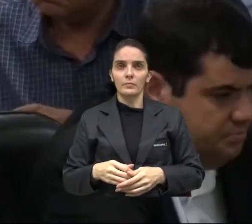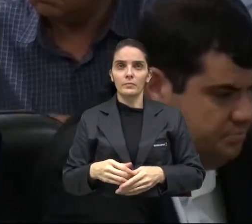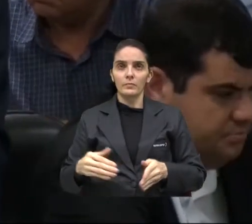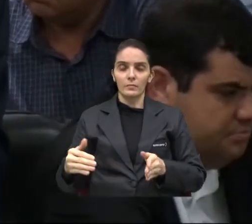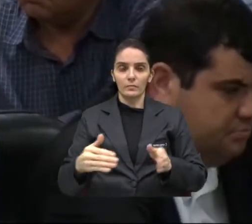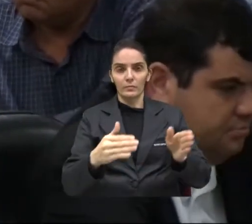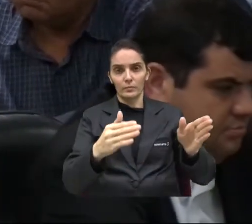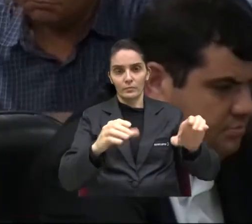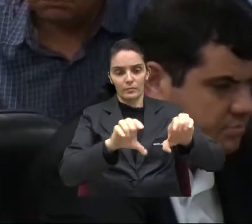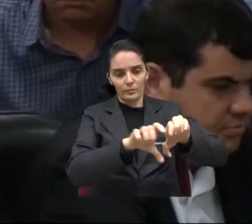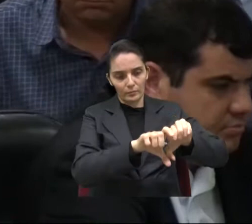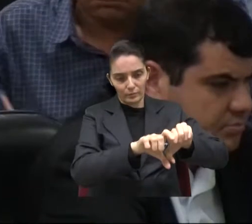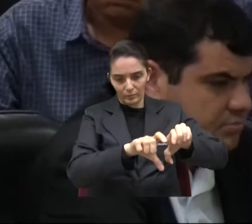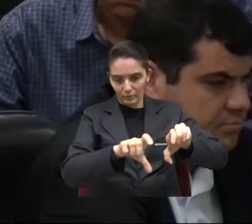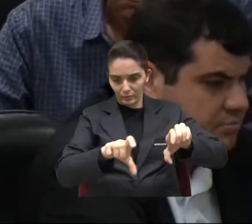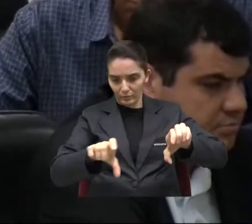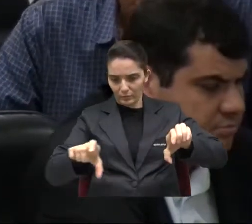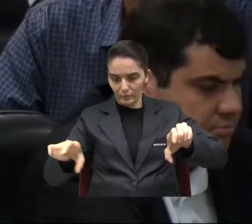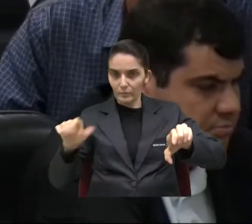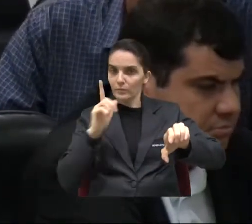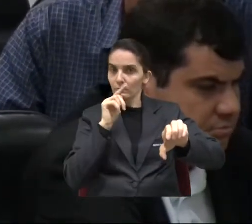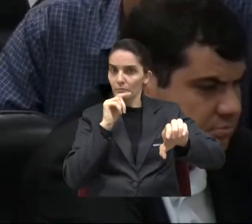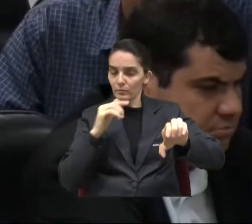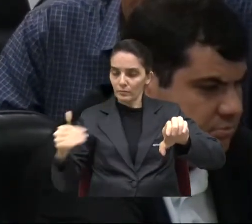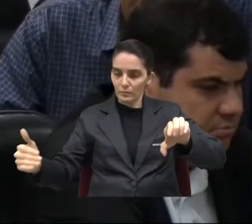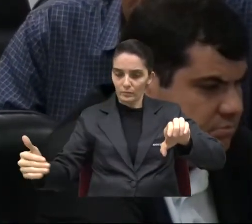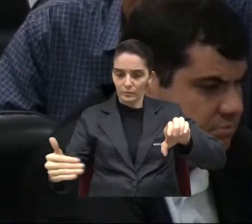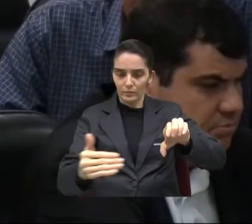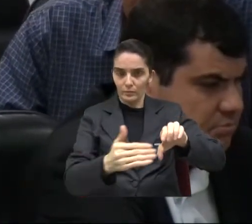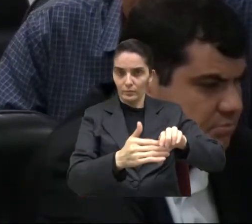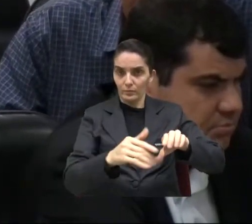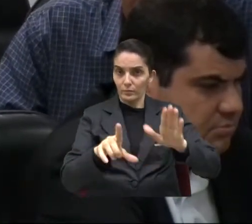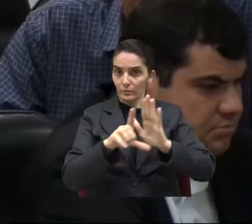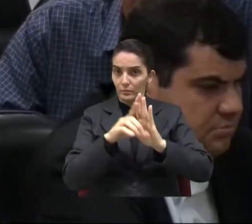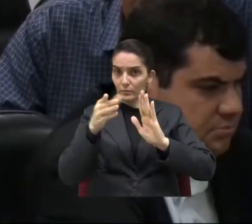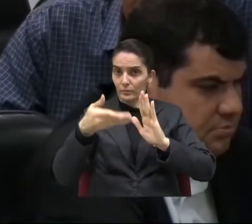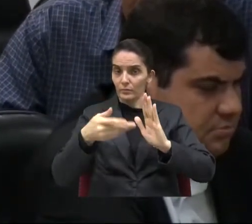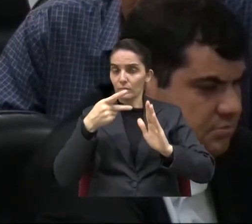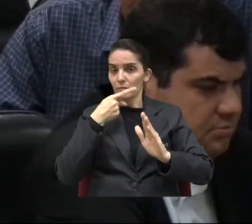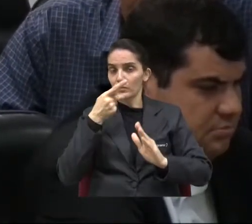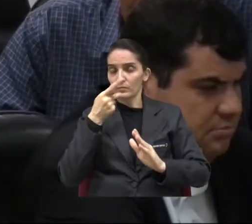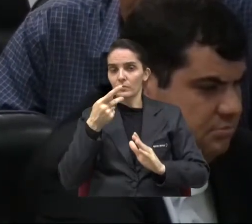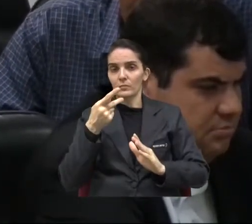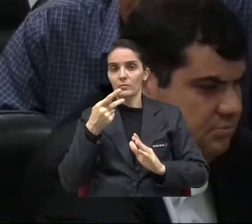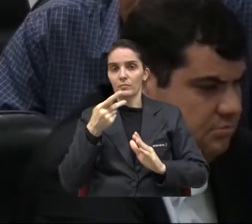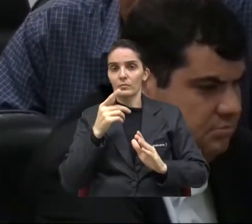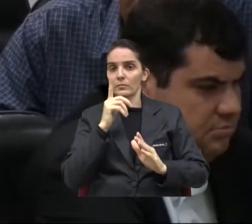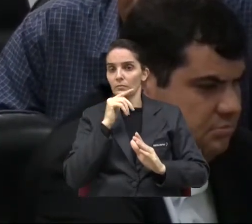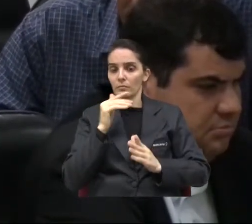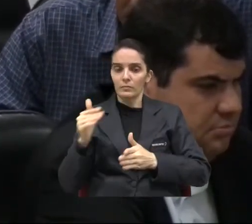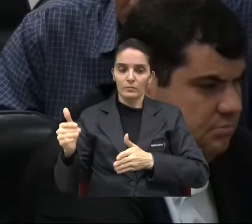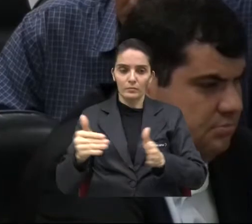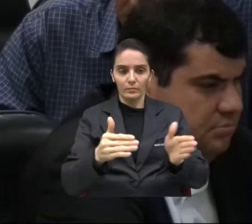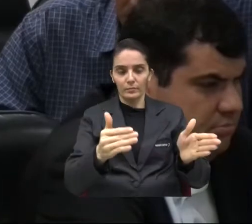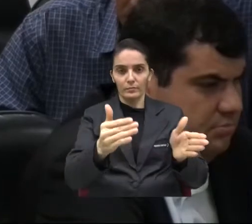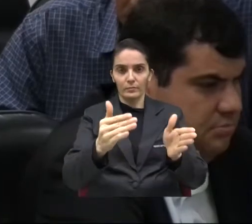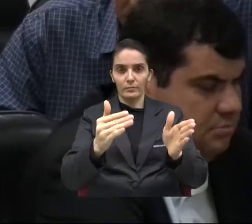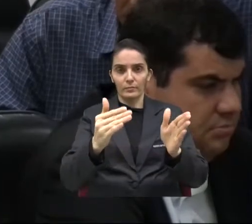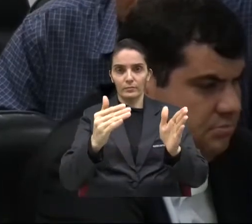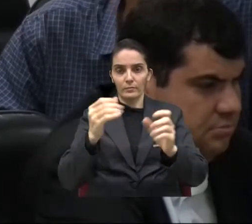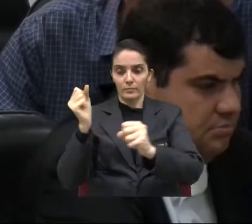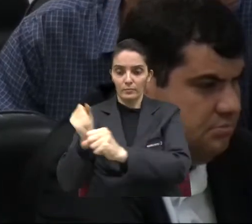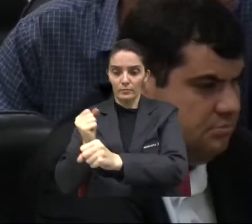canalizado. Se você pegar a lei hoje, diz que aquele córrego teria que ter construções 30 metros do meio